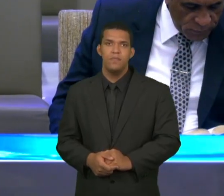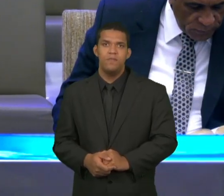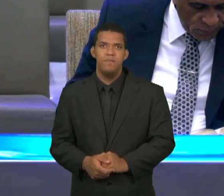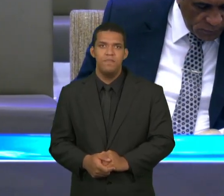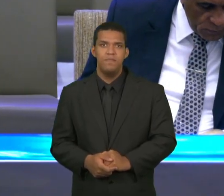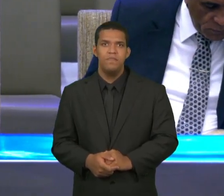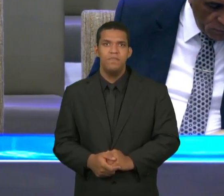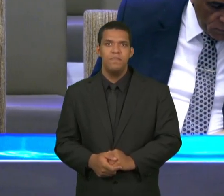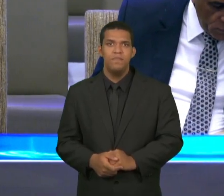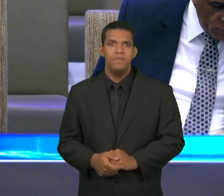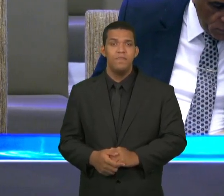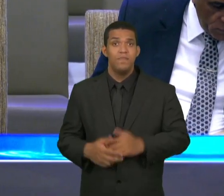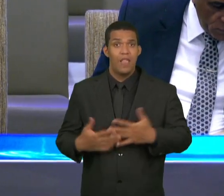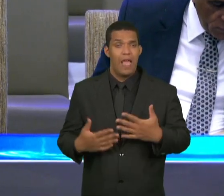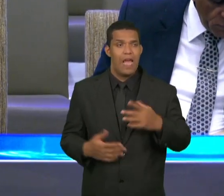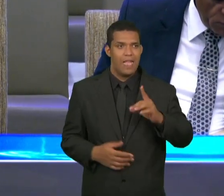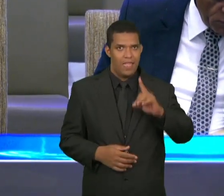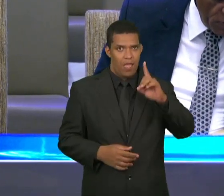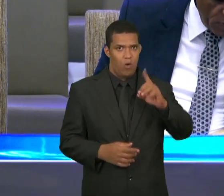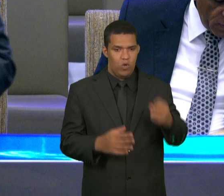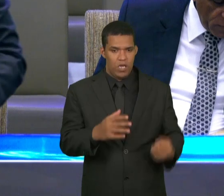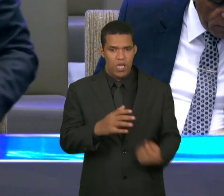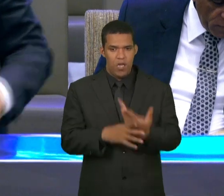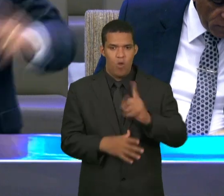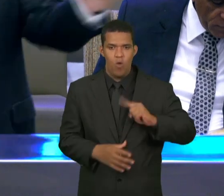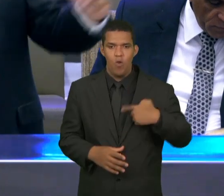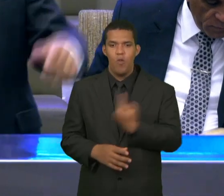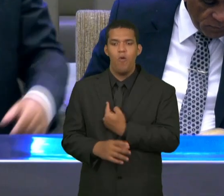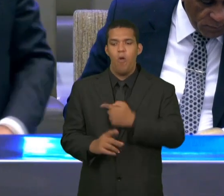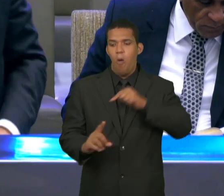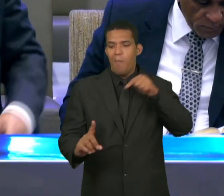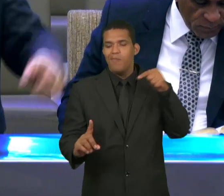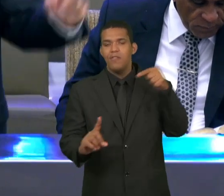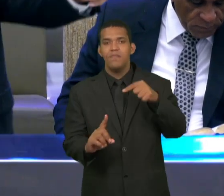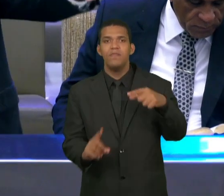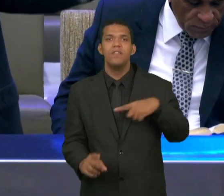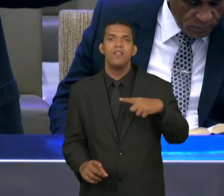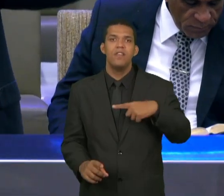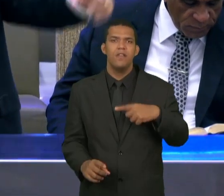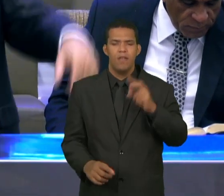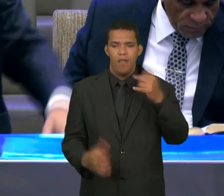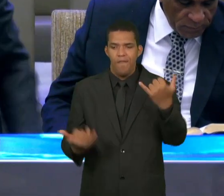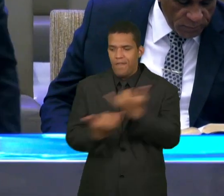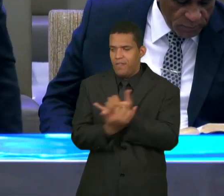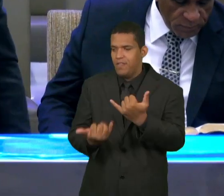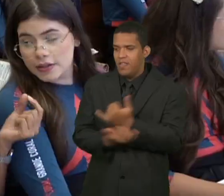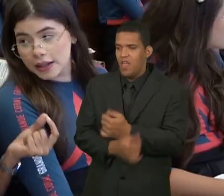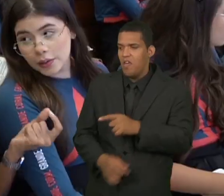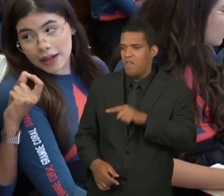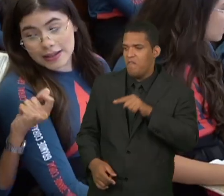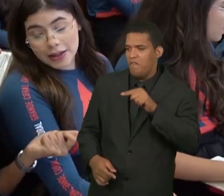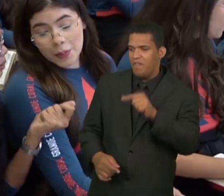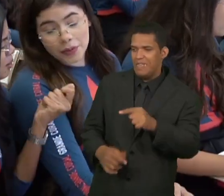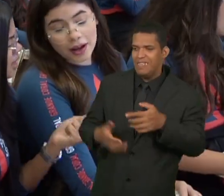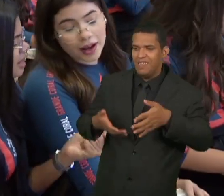Deus te fez com uma finalidade. Olhe para quem está ao seu lado e diga: você não nasceu por acaso.